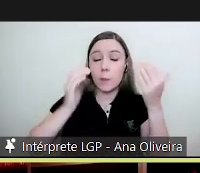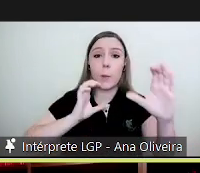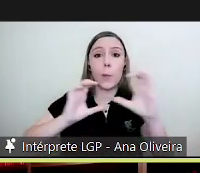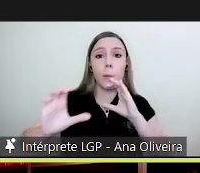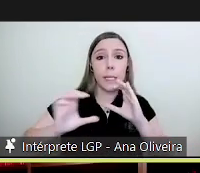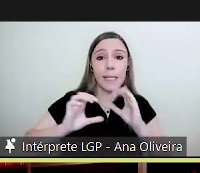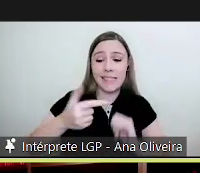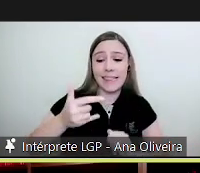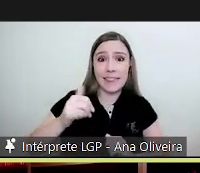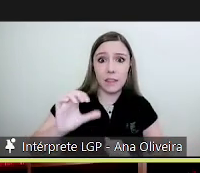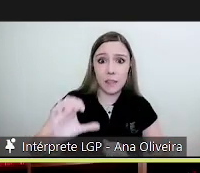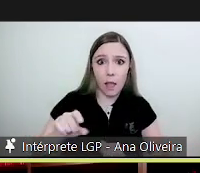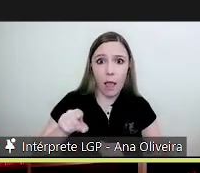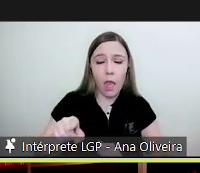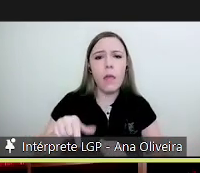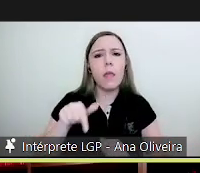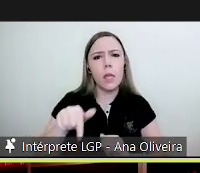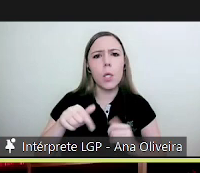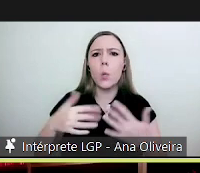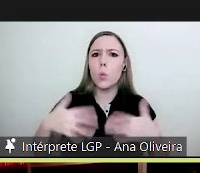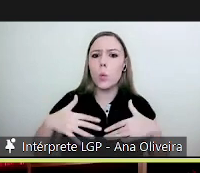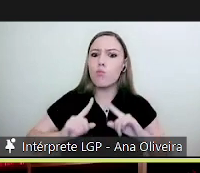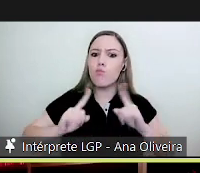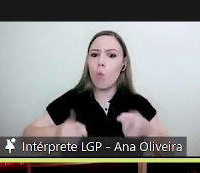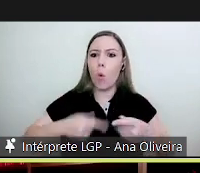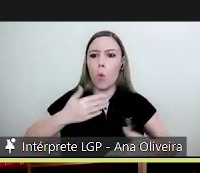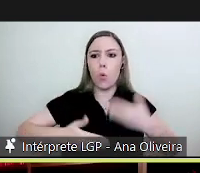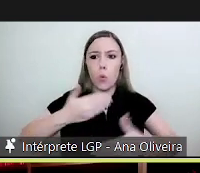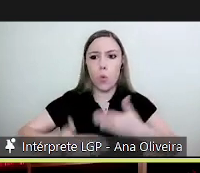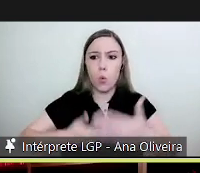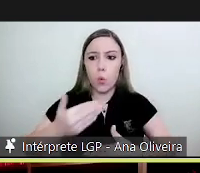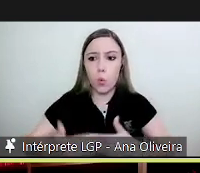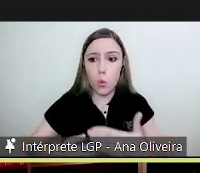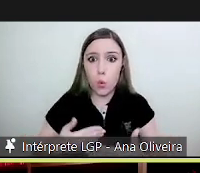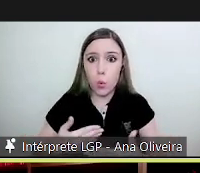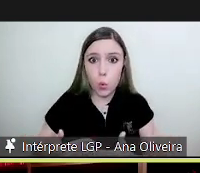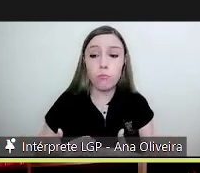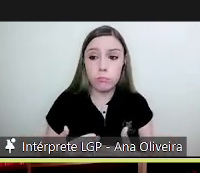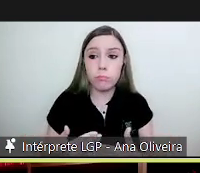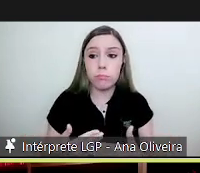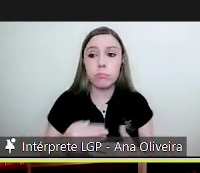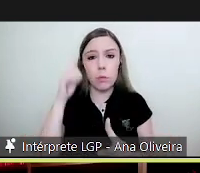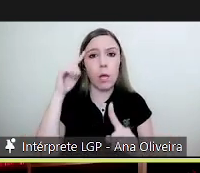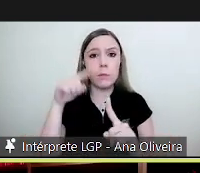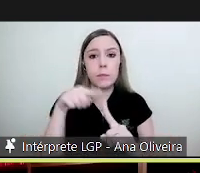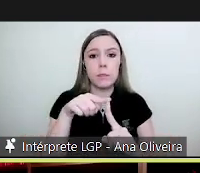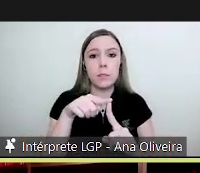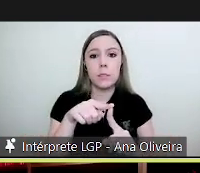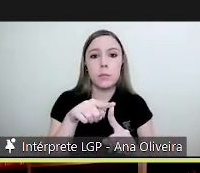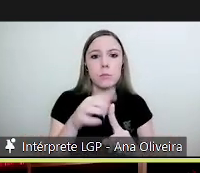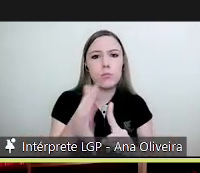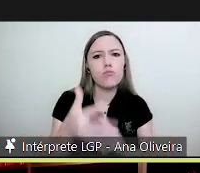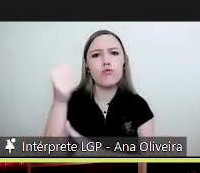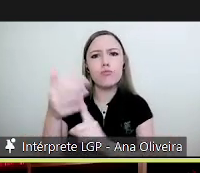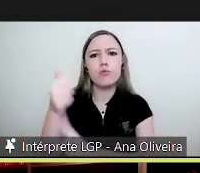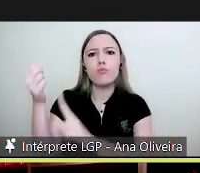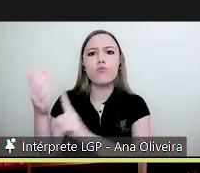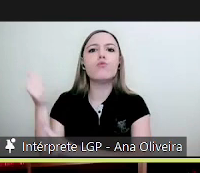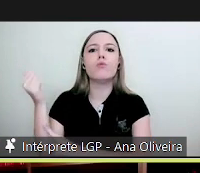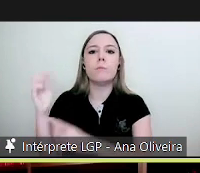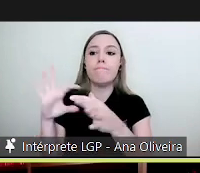comunicação são as grandes alavancas, são os grandes catalisadores para alcançar metas de